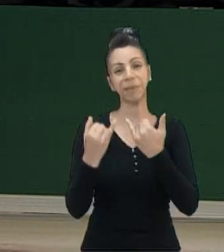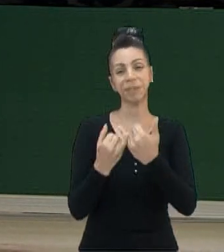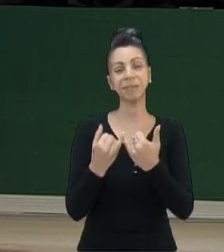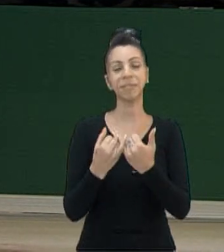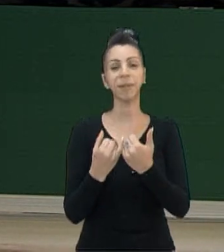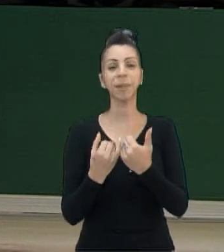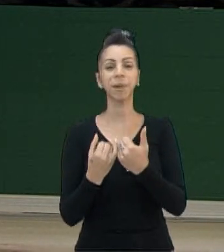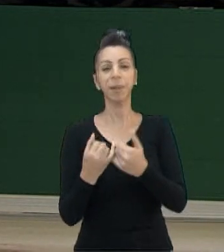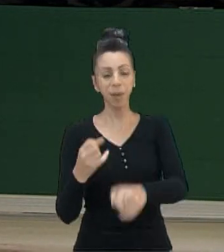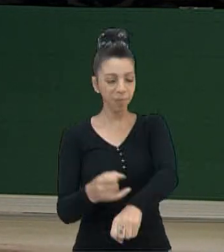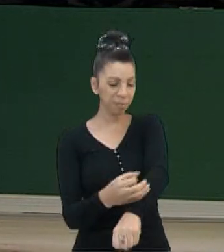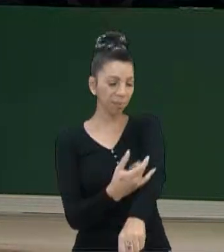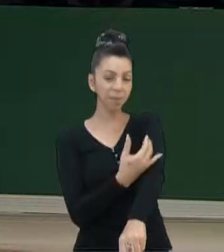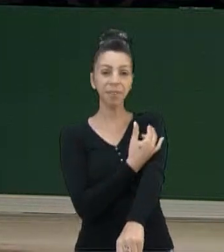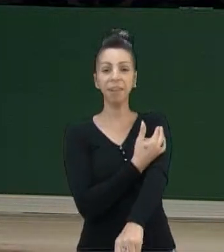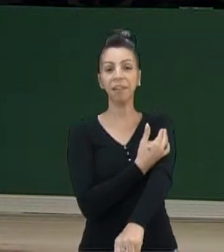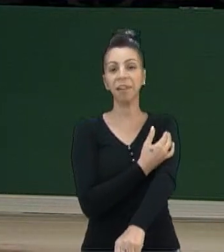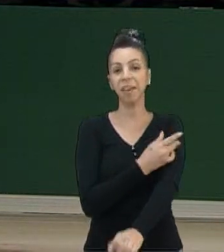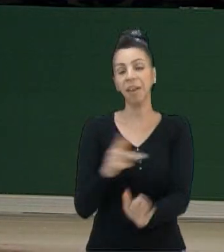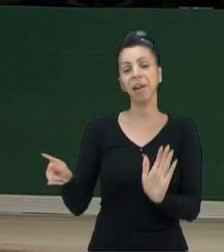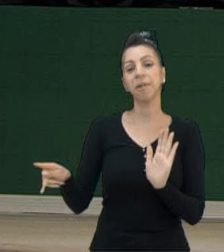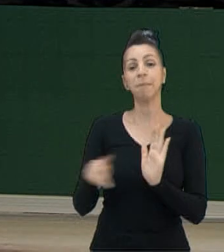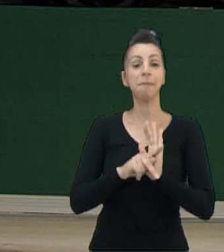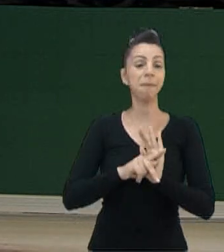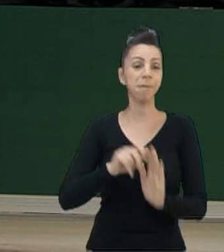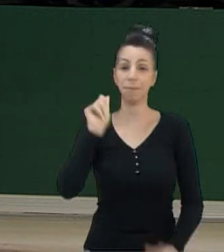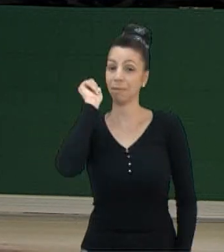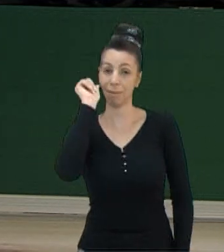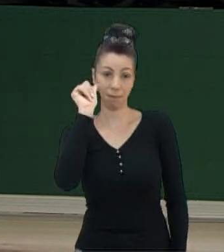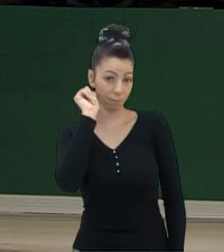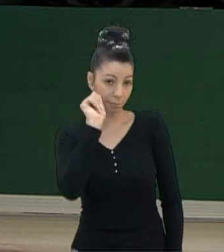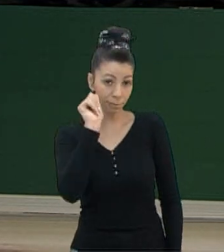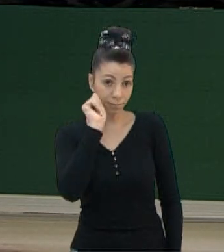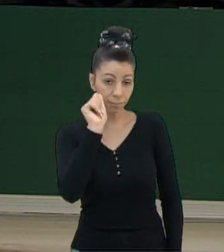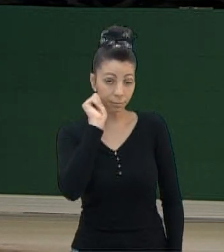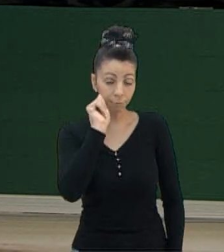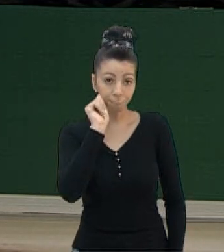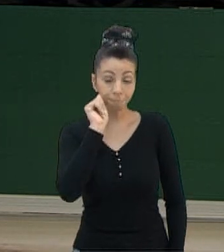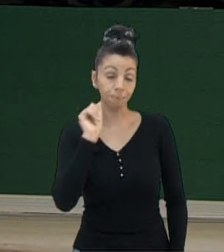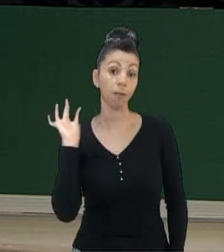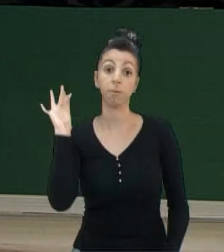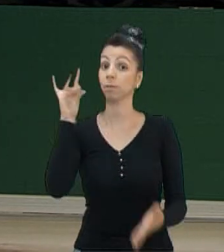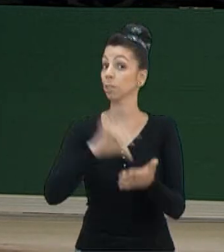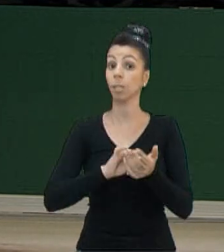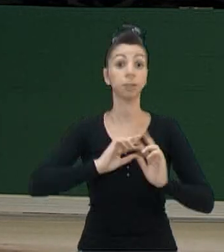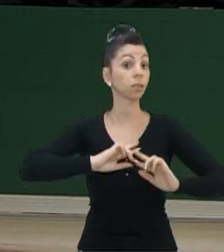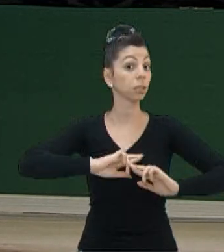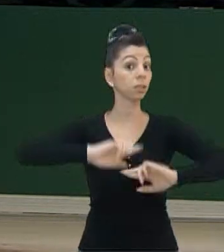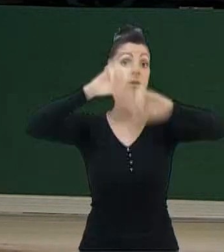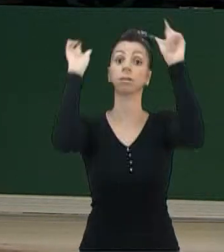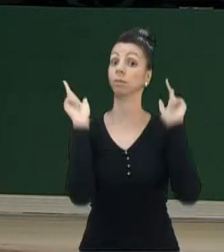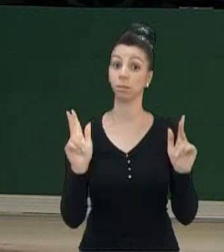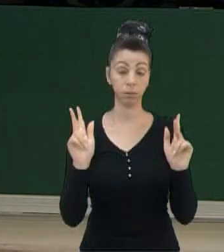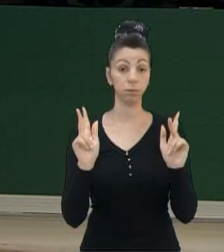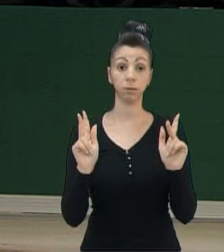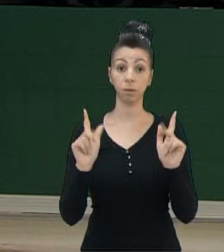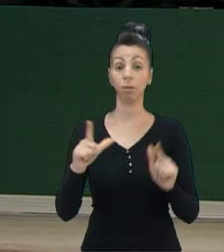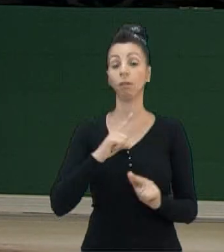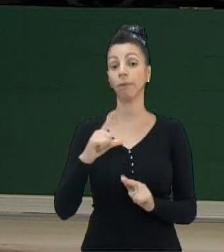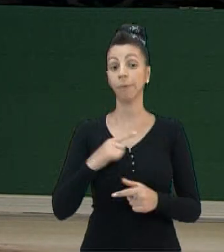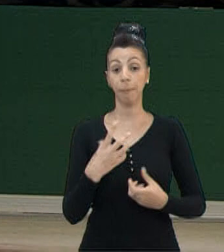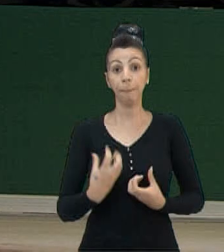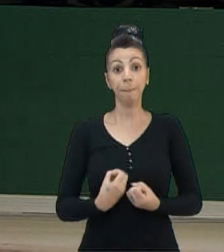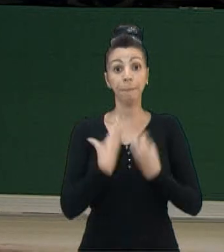uma coisa muito feminina, né? E na verdade a gente observa que nós temos